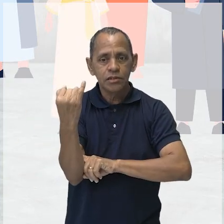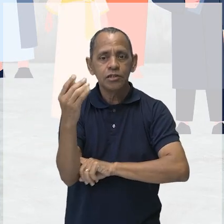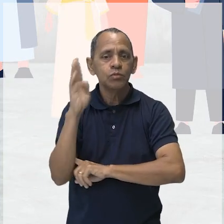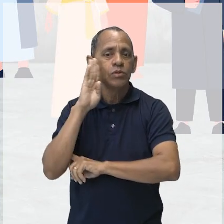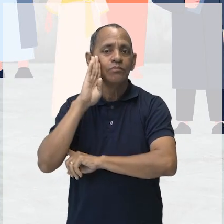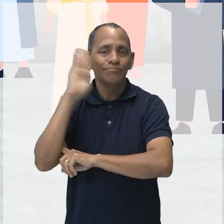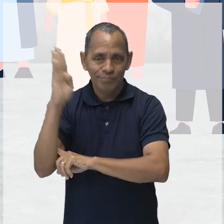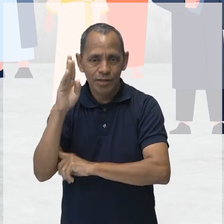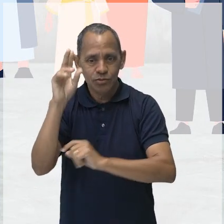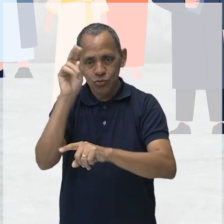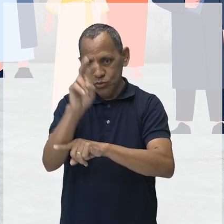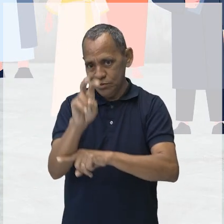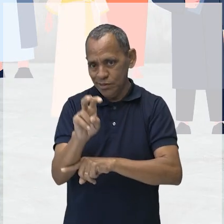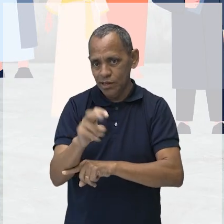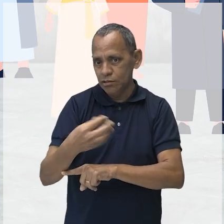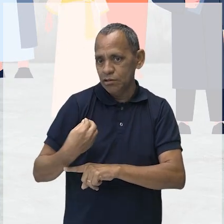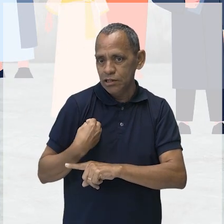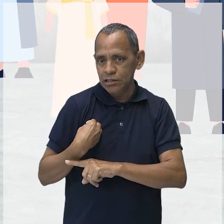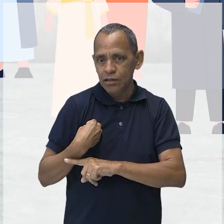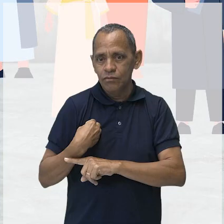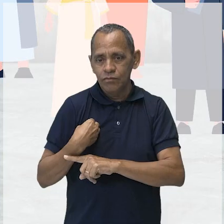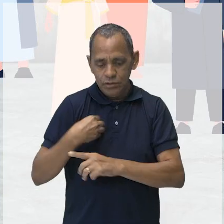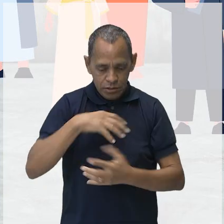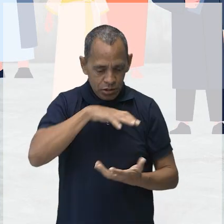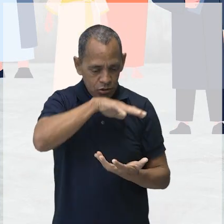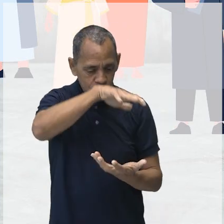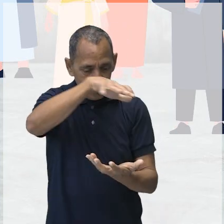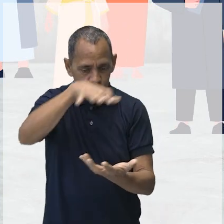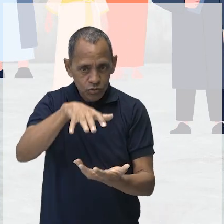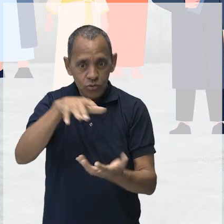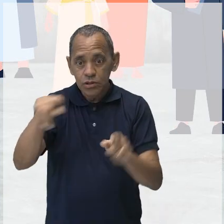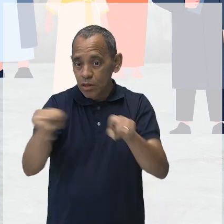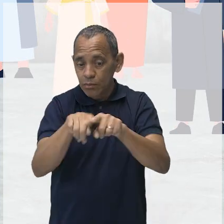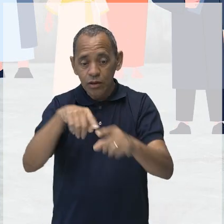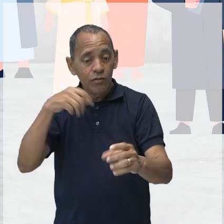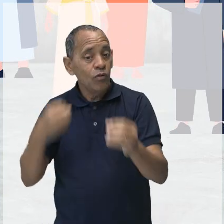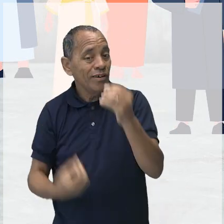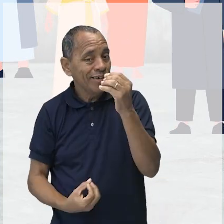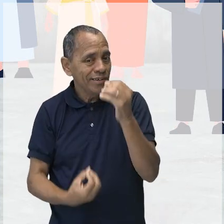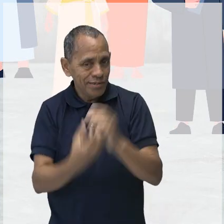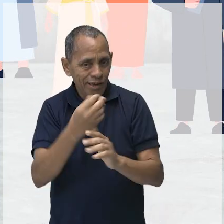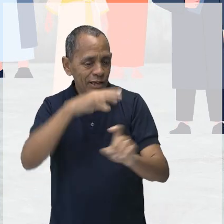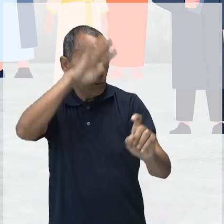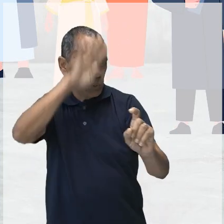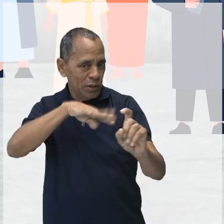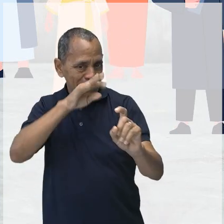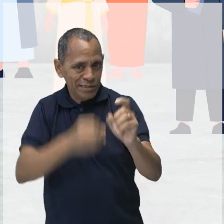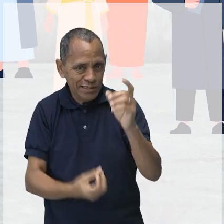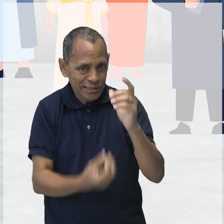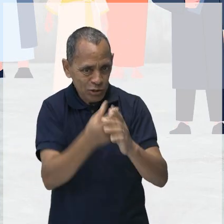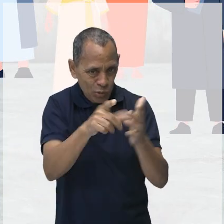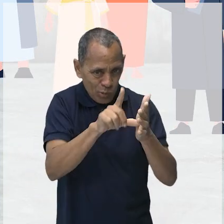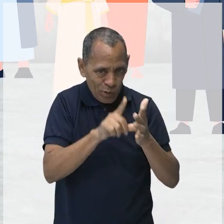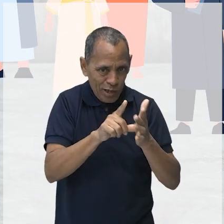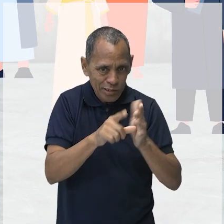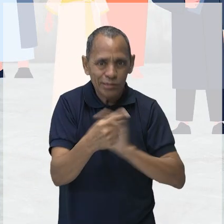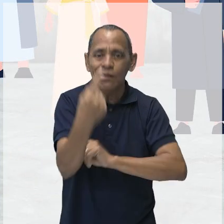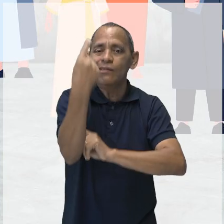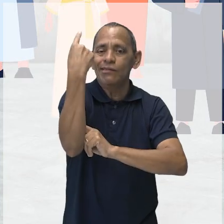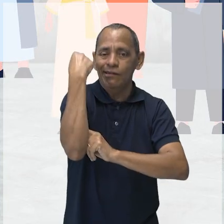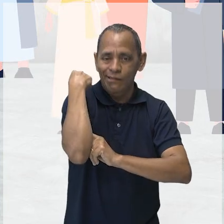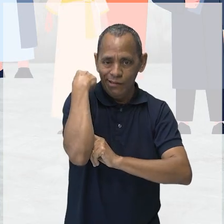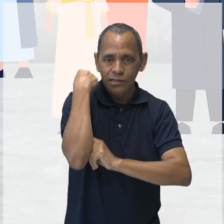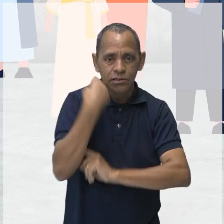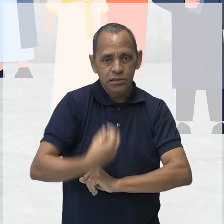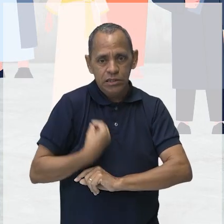para a preservação da vida no planeta, da vida que foi criada pelos deuses criadores, né? Dessa